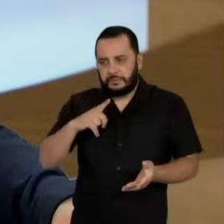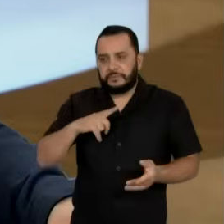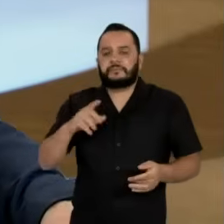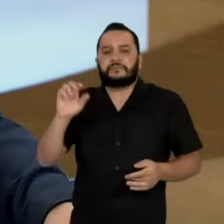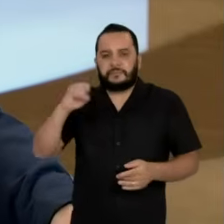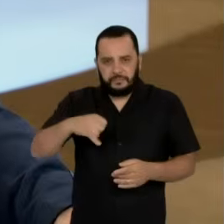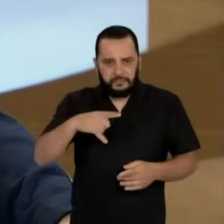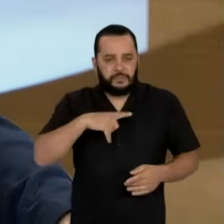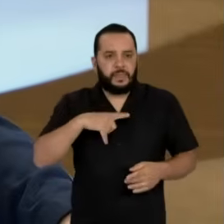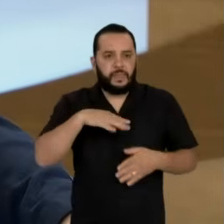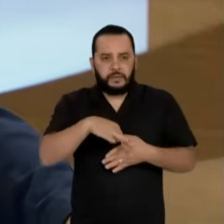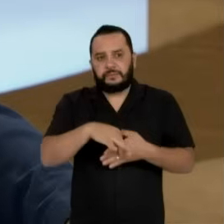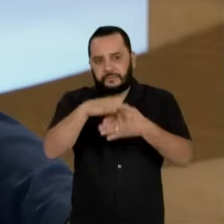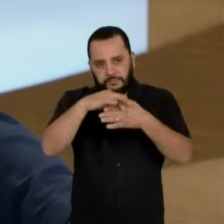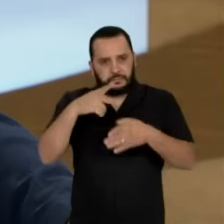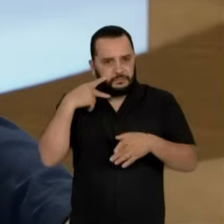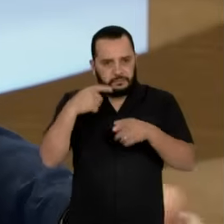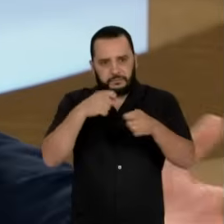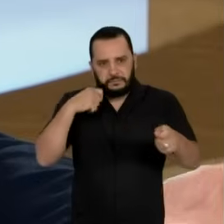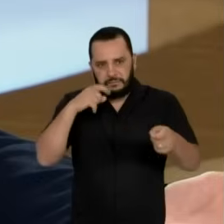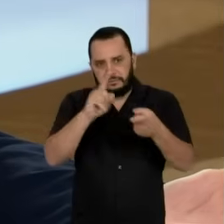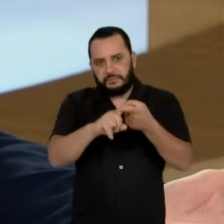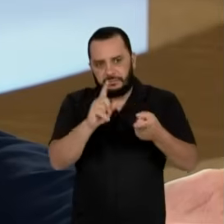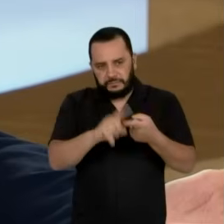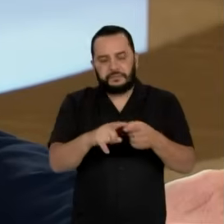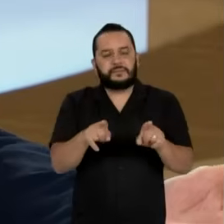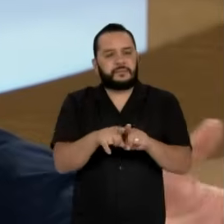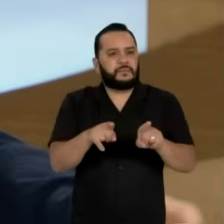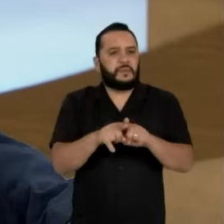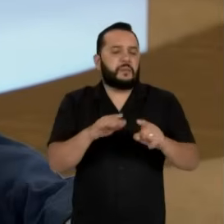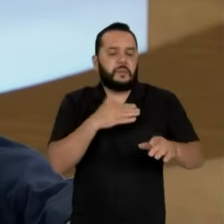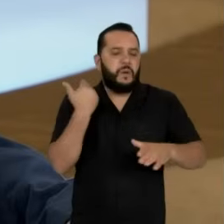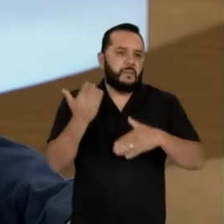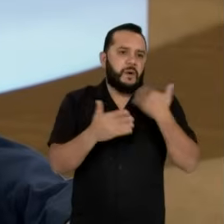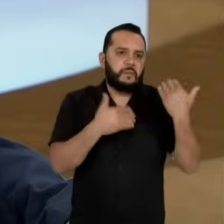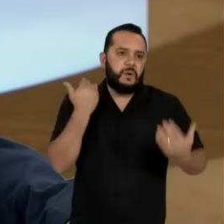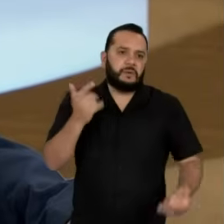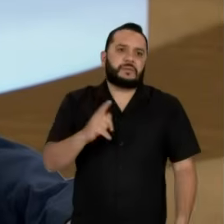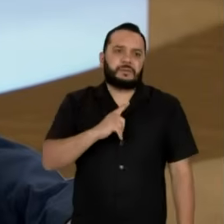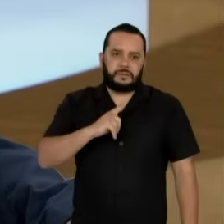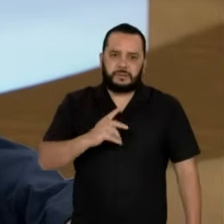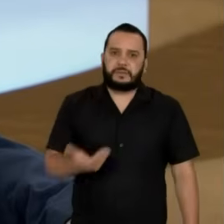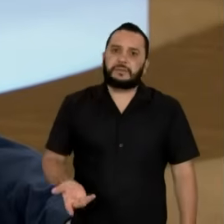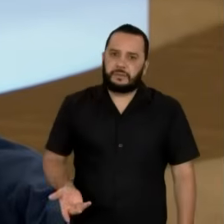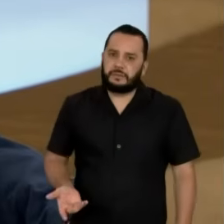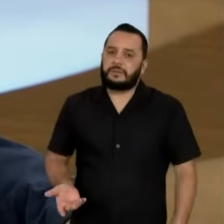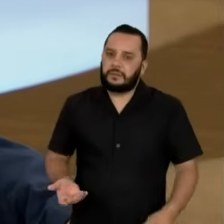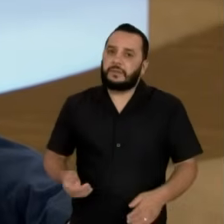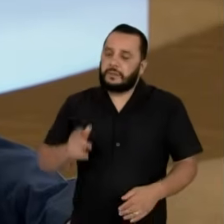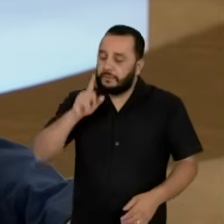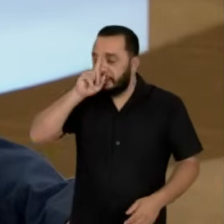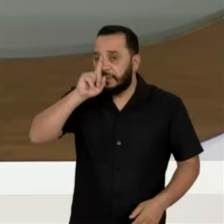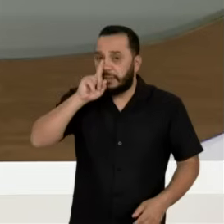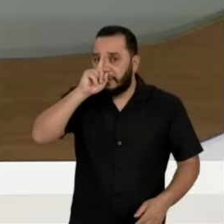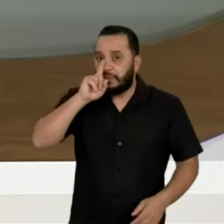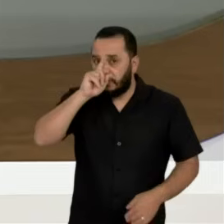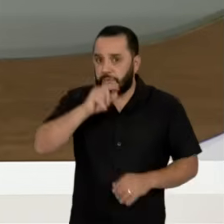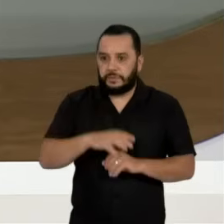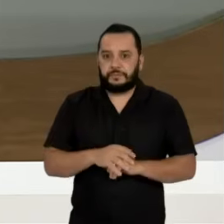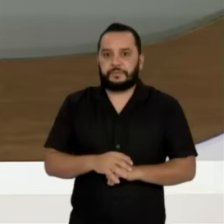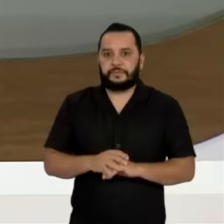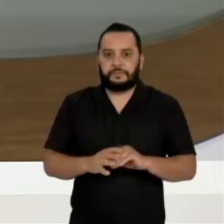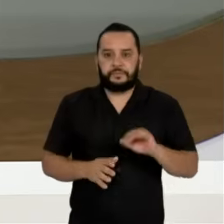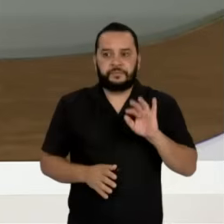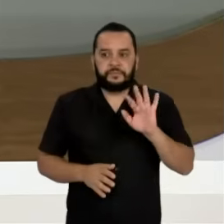estão sendo bastante ameaçadas e estão à mercê de si mesmo, né? Então, eu acho que está tendo um jogo muito perigoso. Para a gente ter uma ideia